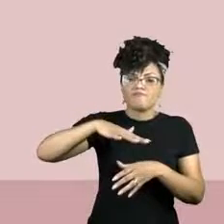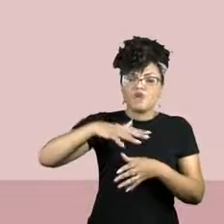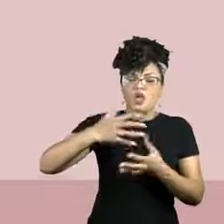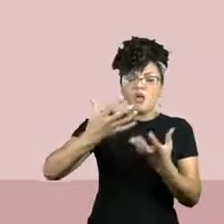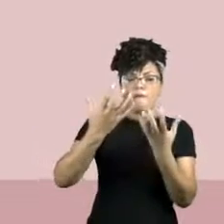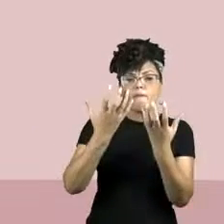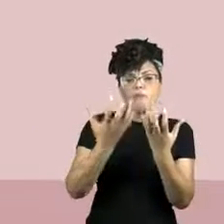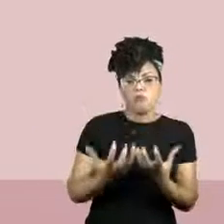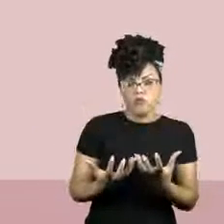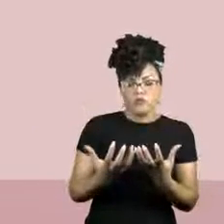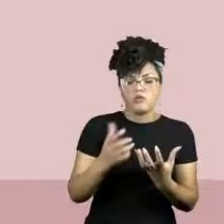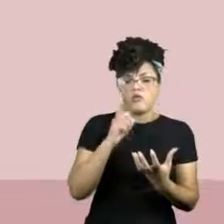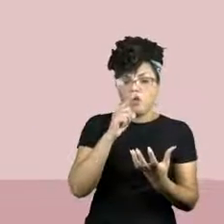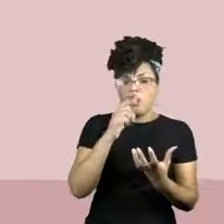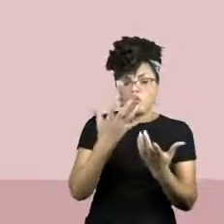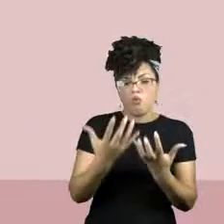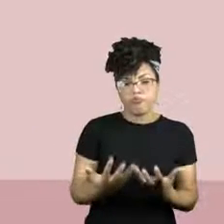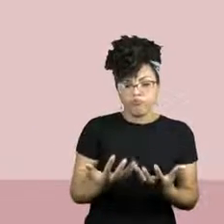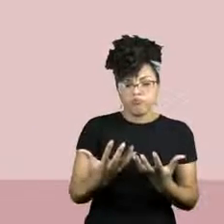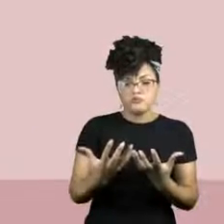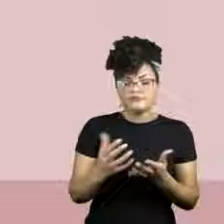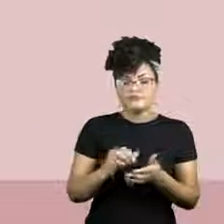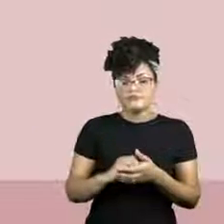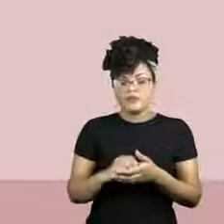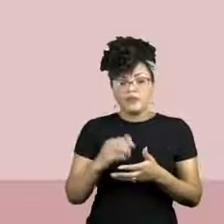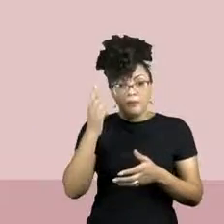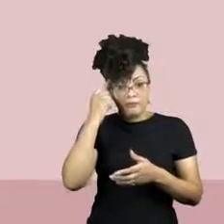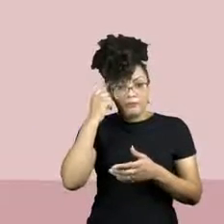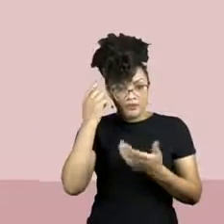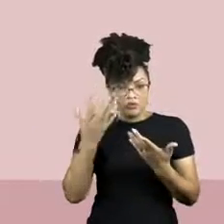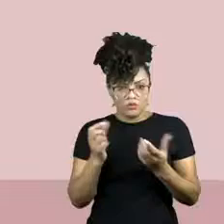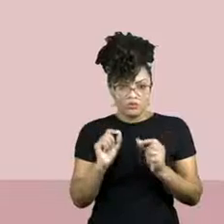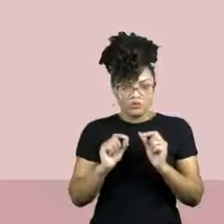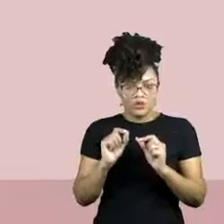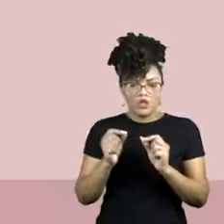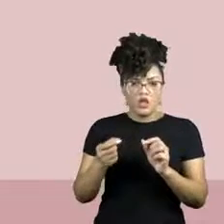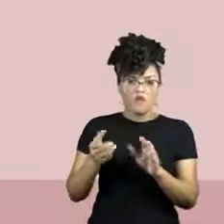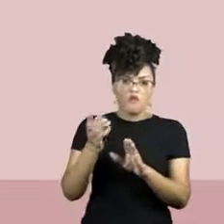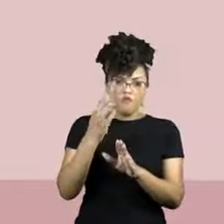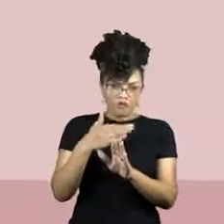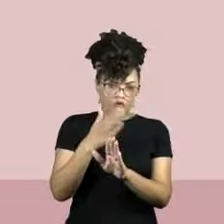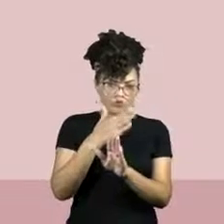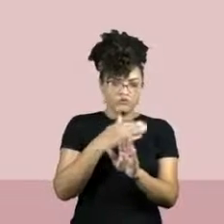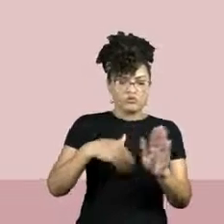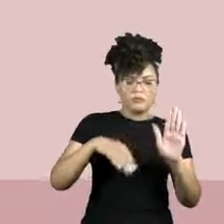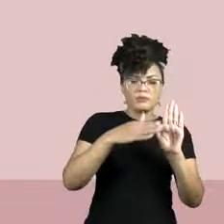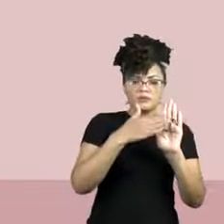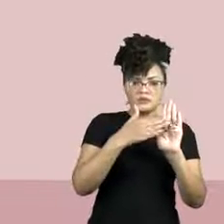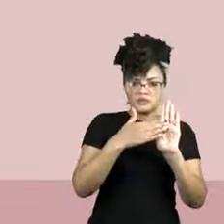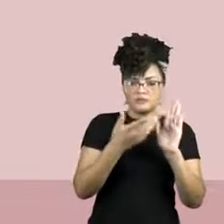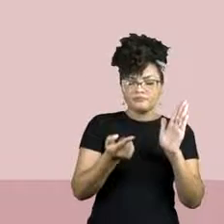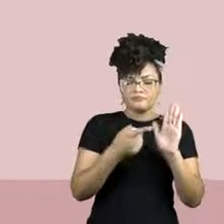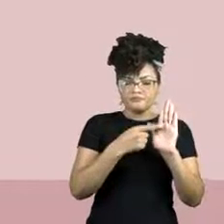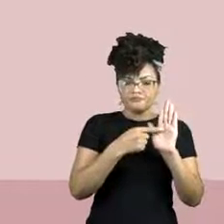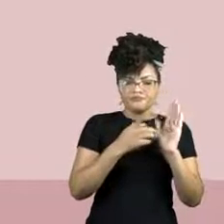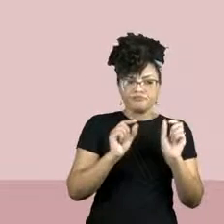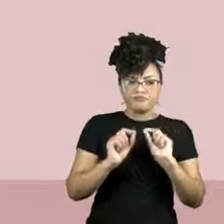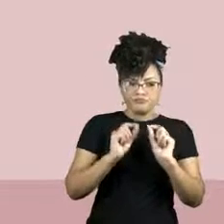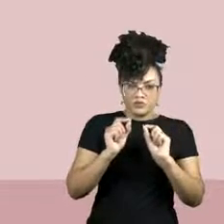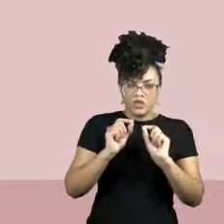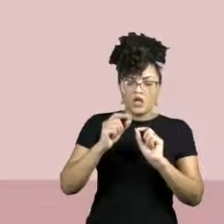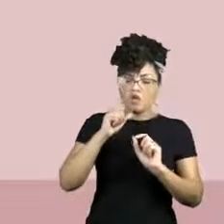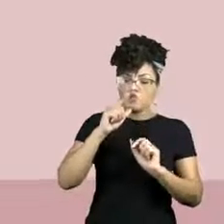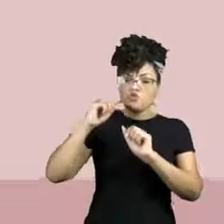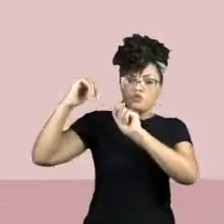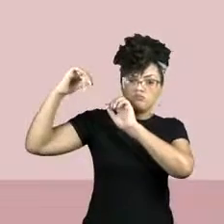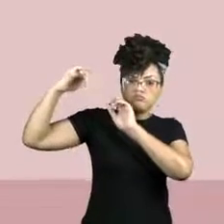peso adicional da água. Tá? Então, pensa no seguinte, eu vou voltar aqui um slide. Tá? Pensa que a chuva ela vai precipitar por